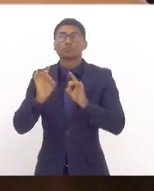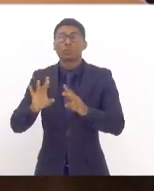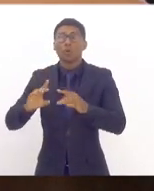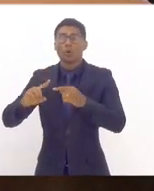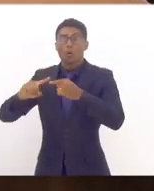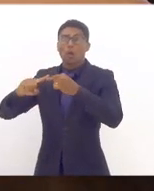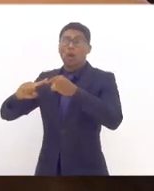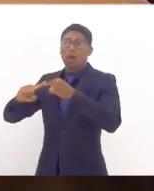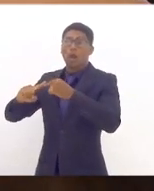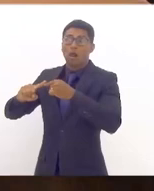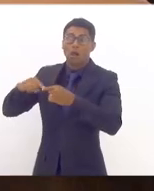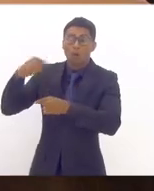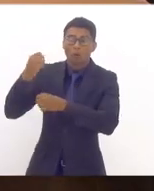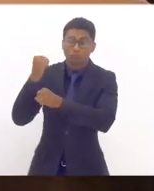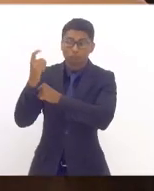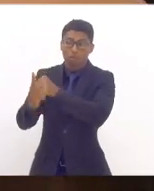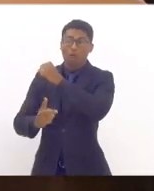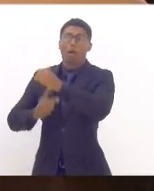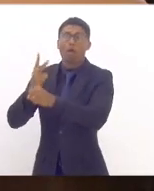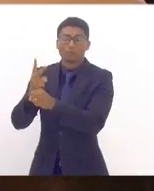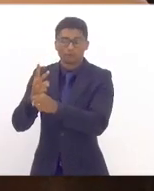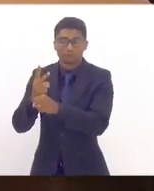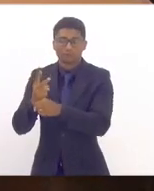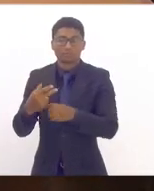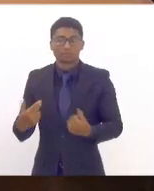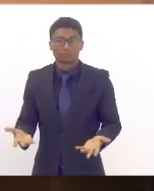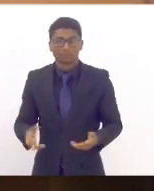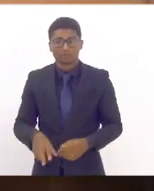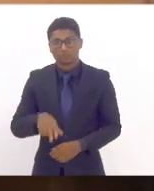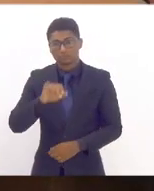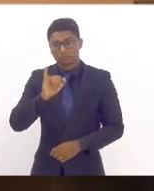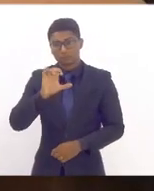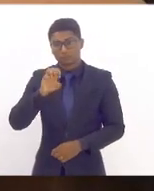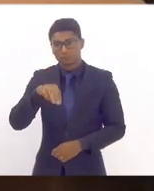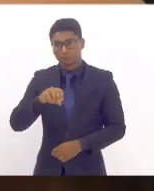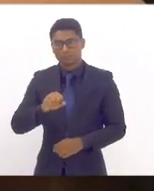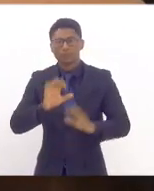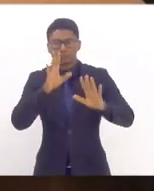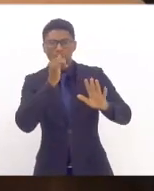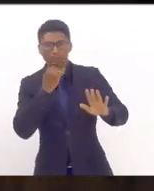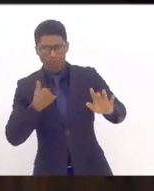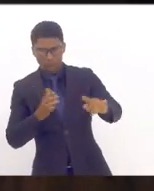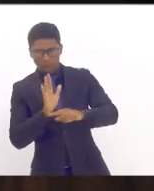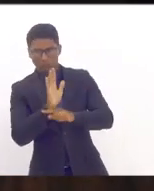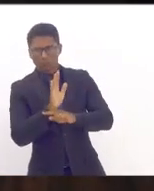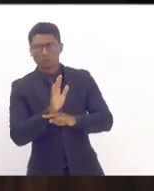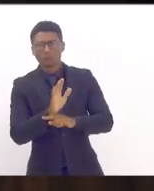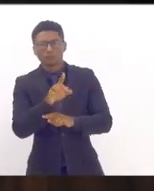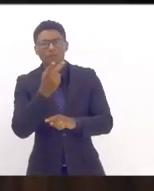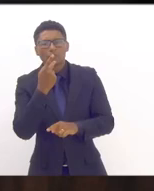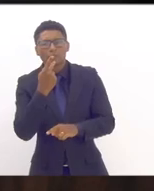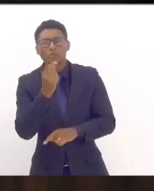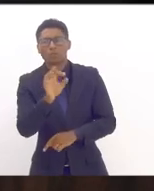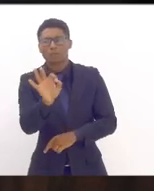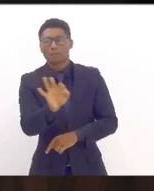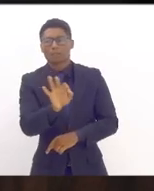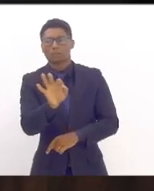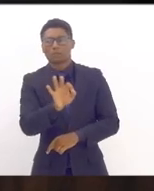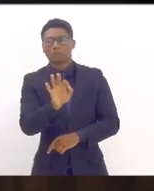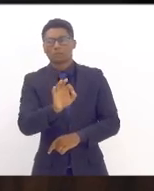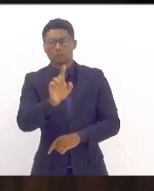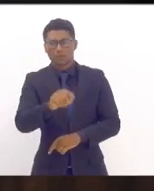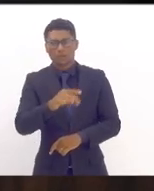outro ano não importa que ICMS tá falando do percentual